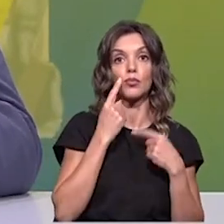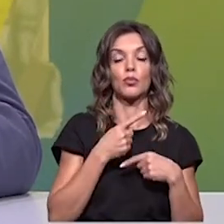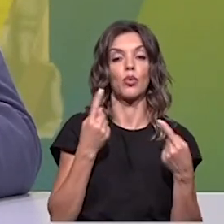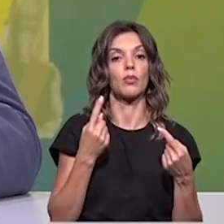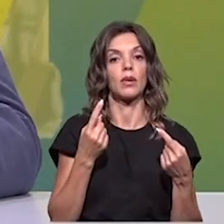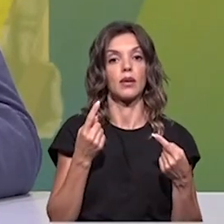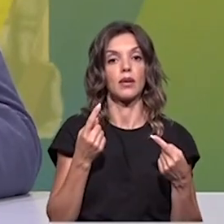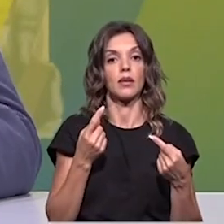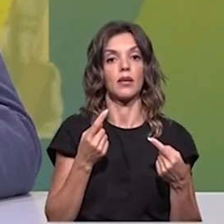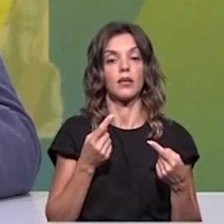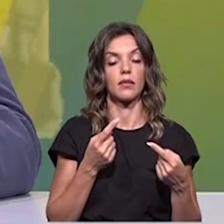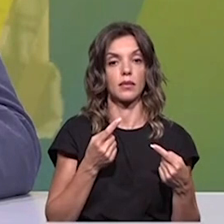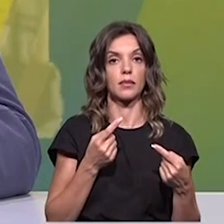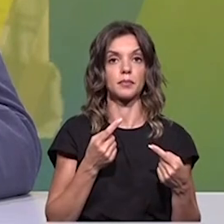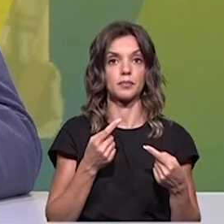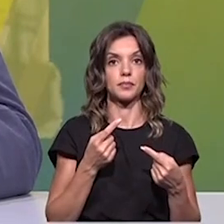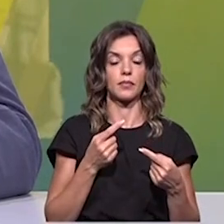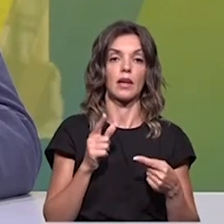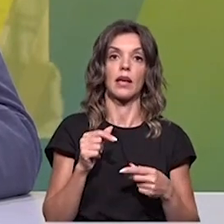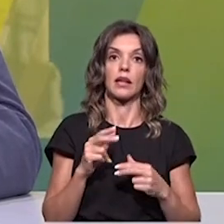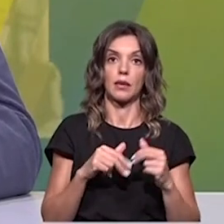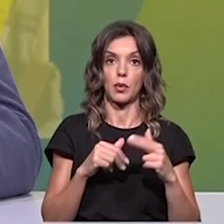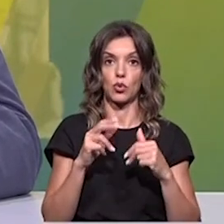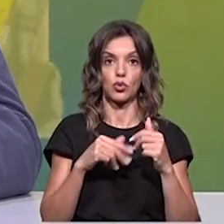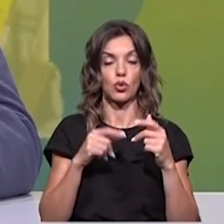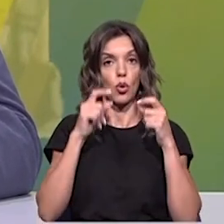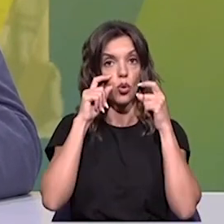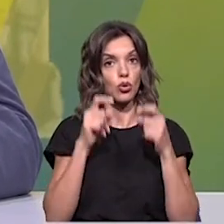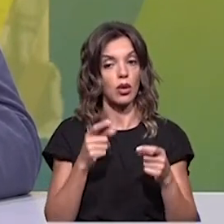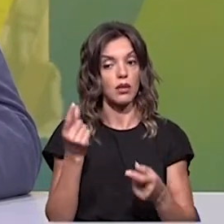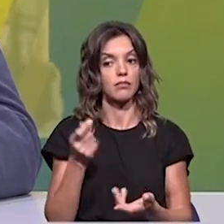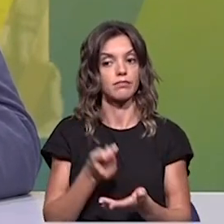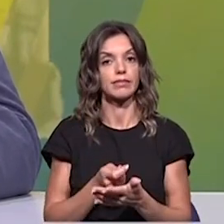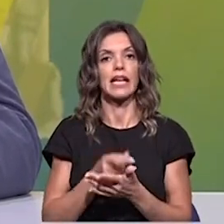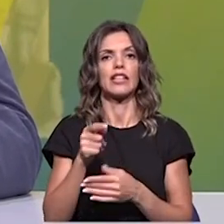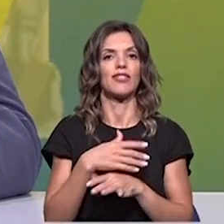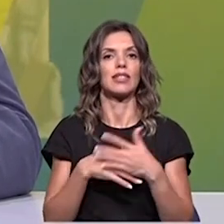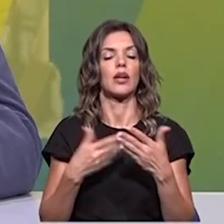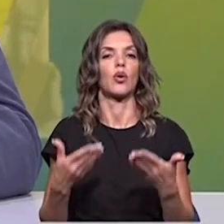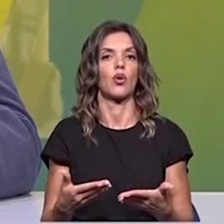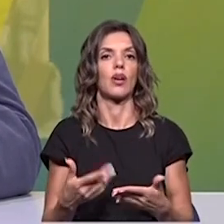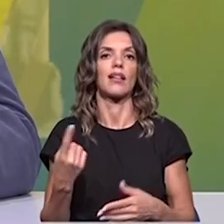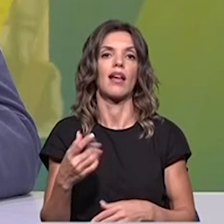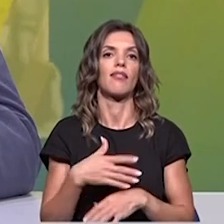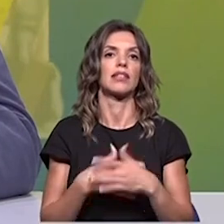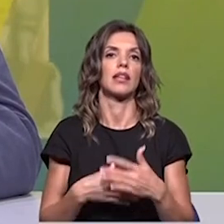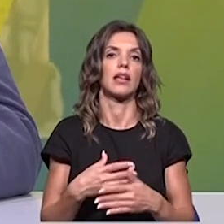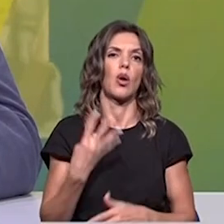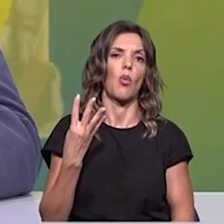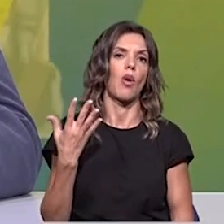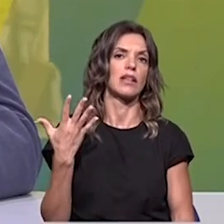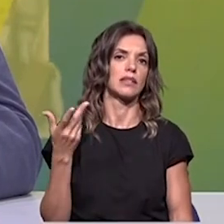também o tal ou tal constelação a coxas controlados isto está a ser feito Agora devia ter feito há quatro cinco anos atrás